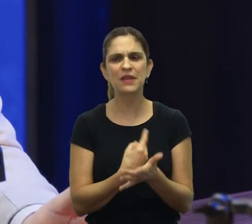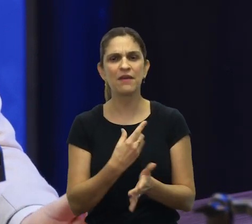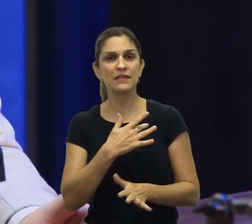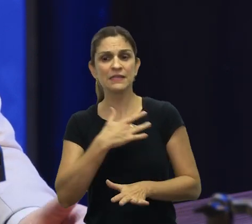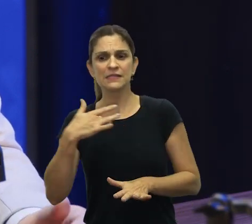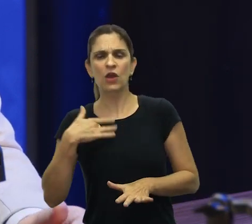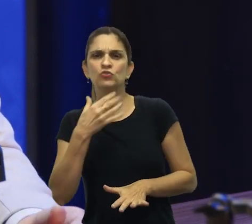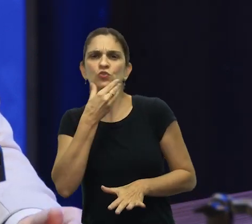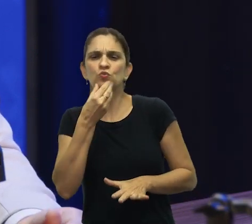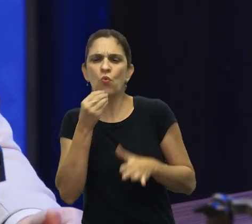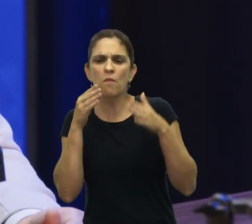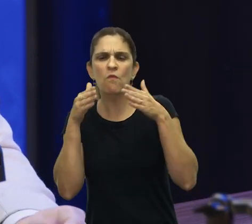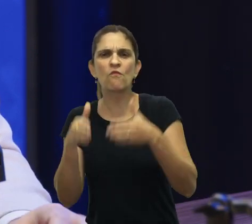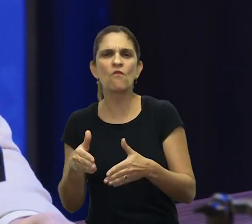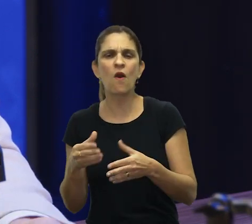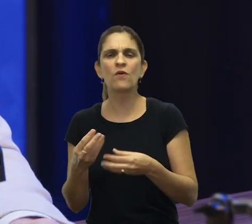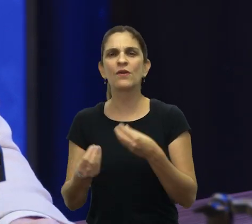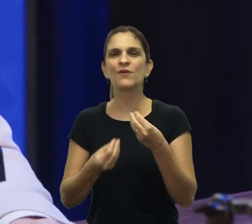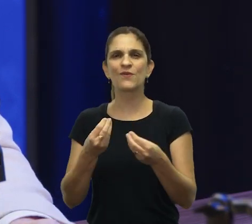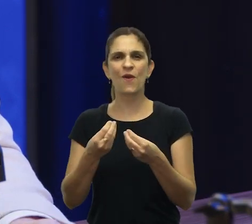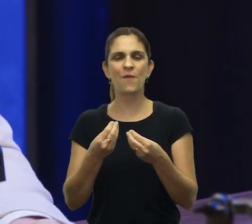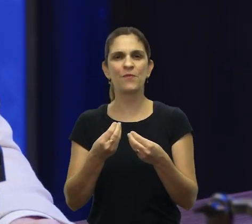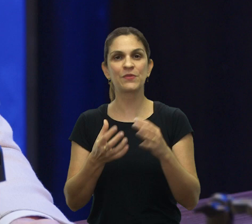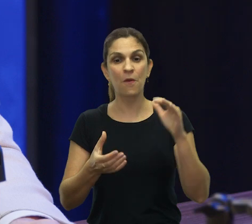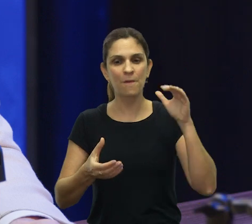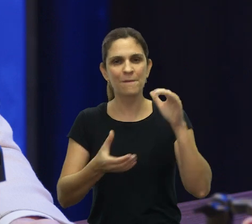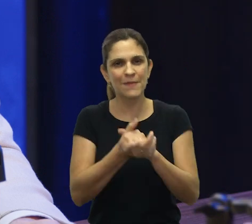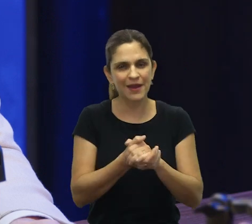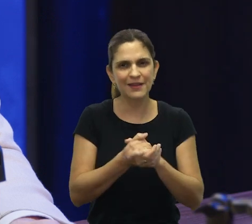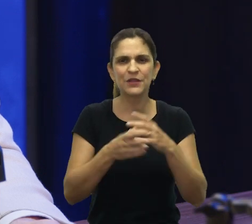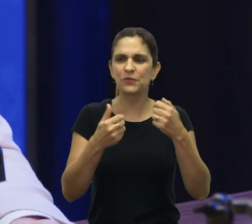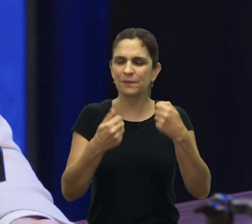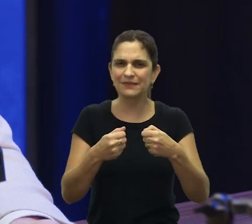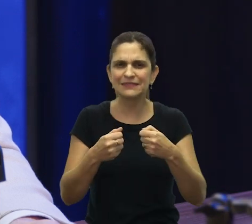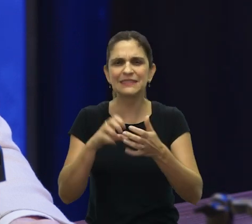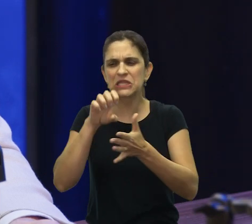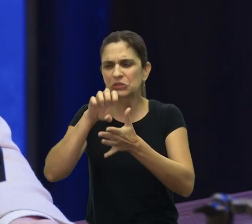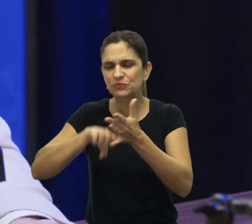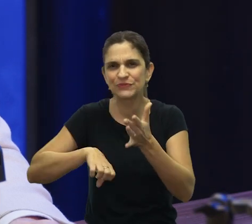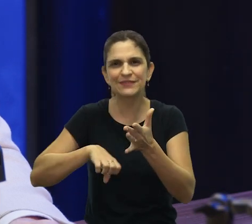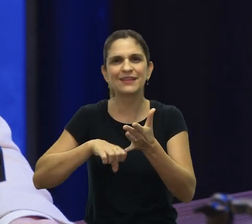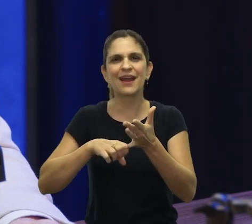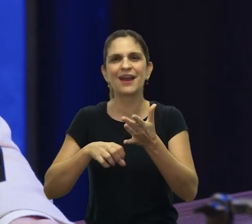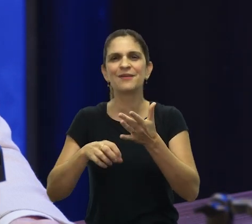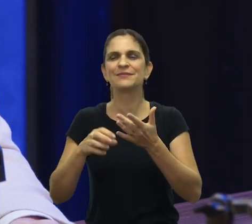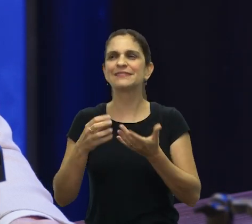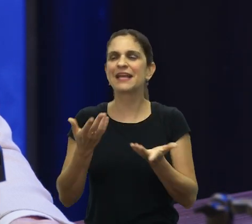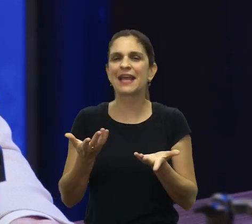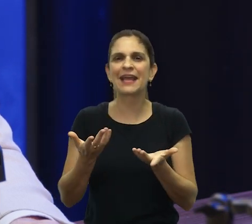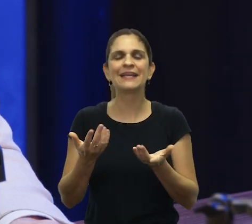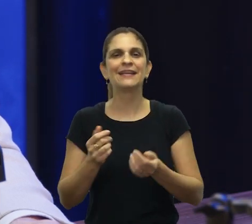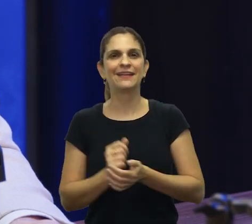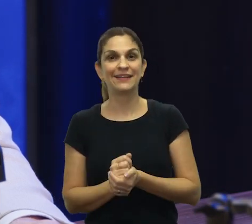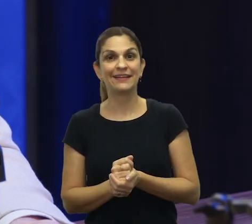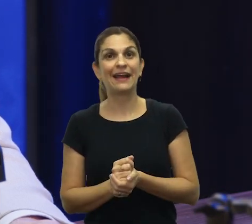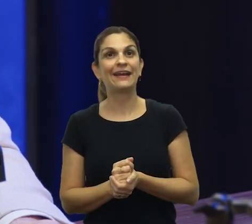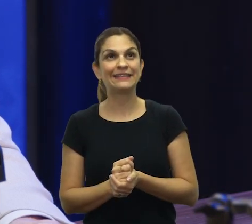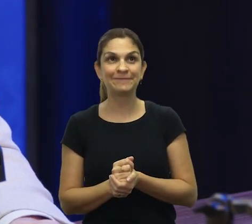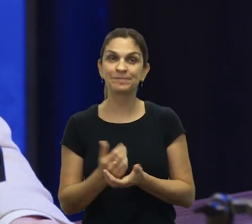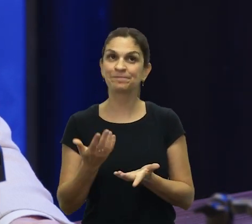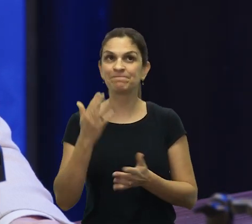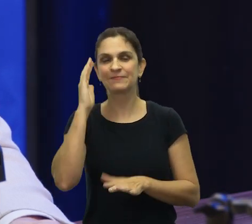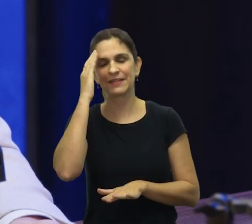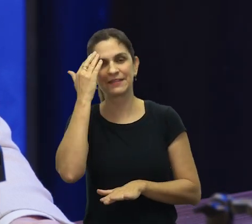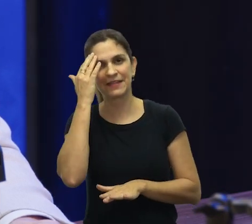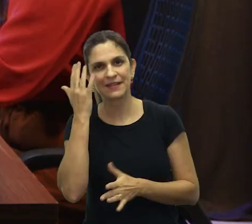saúde do homem? Quando é que o senhor vai poder trazer meu marido? Faz anos que ele não faz exame. E aí, a gente vendo essa